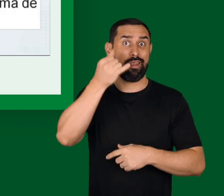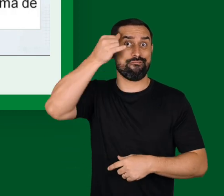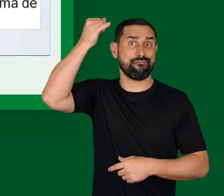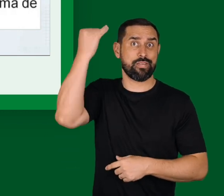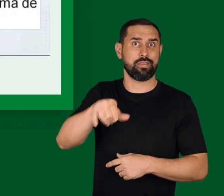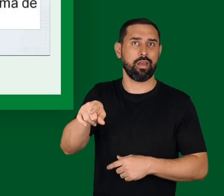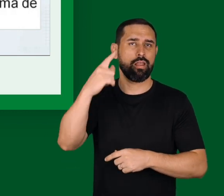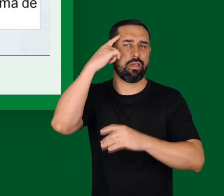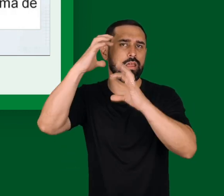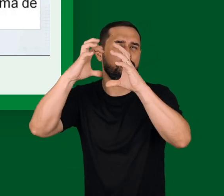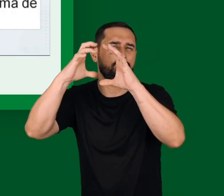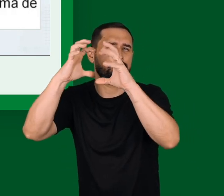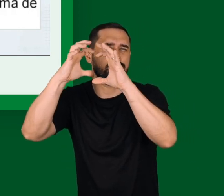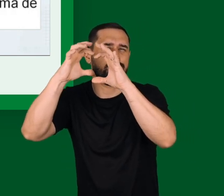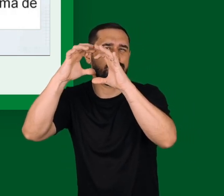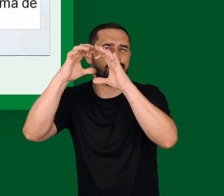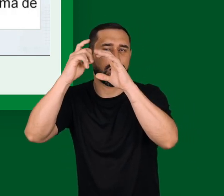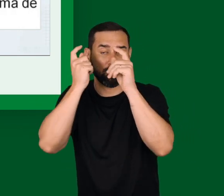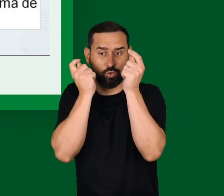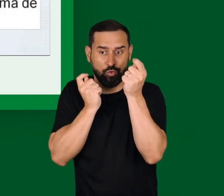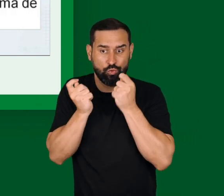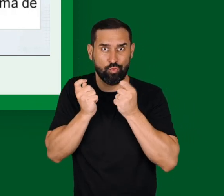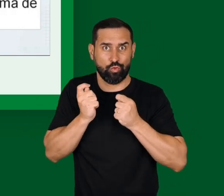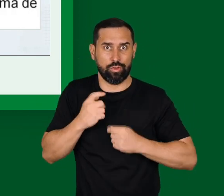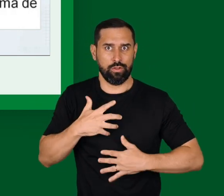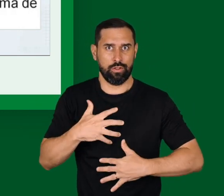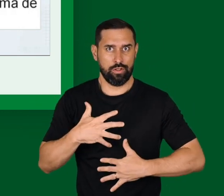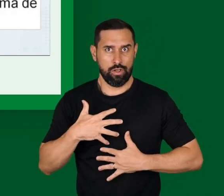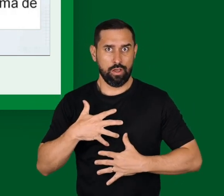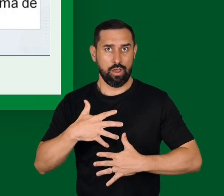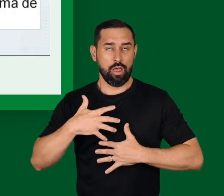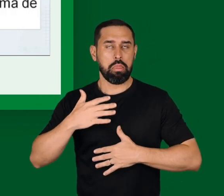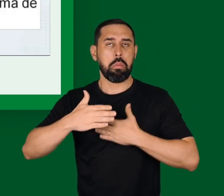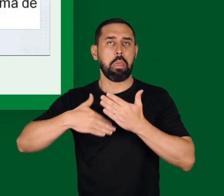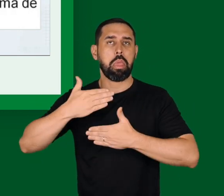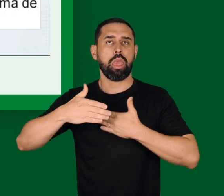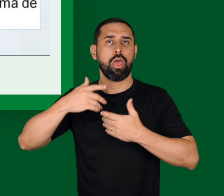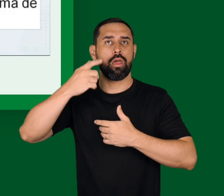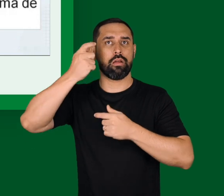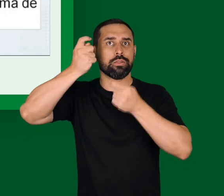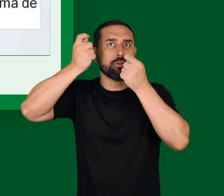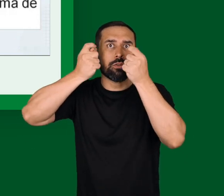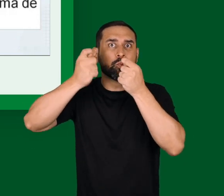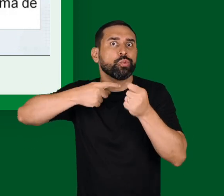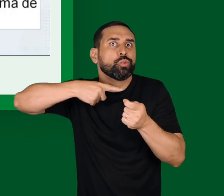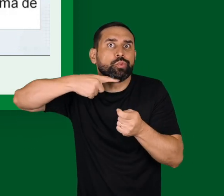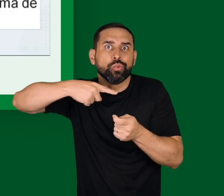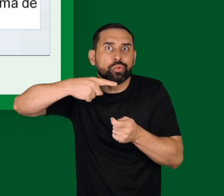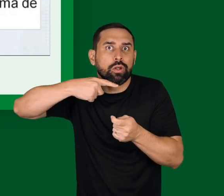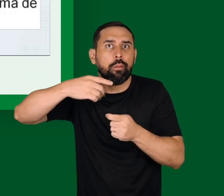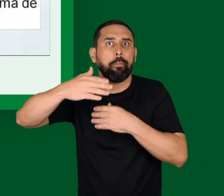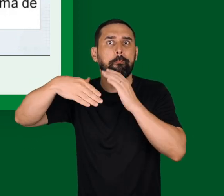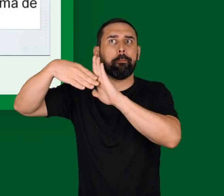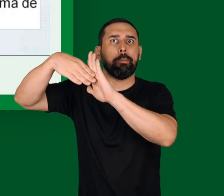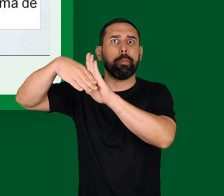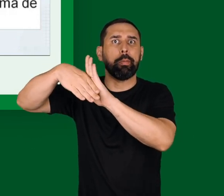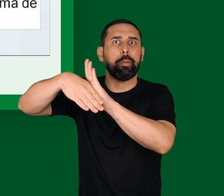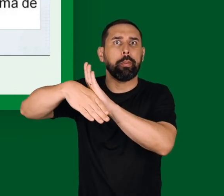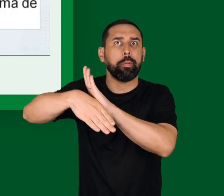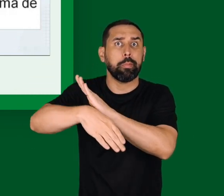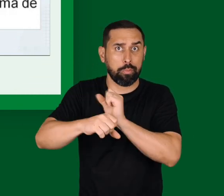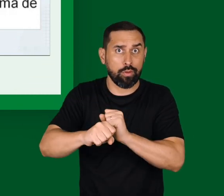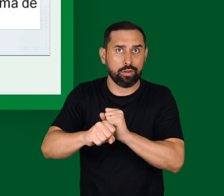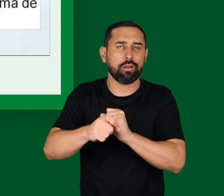evitar que exista um reflexo, né, que é o reflexo vagal, que vai levar essa criança a entrar em apneia. Então, você pode